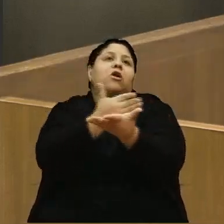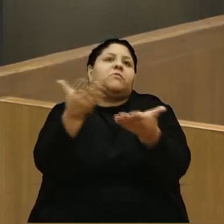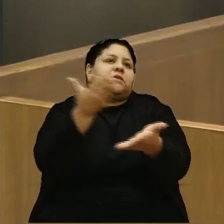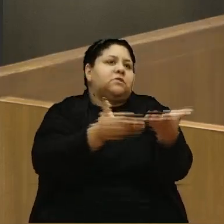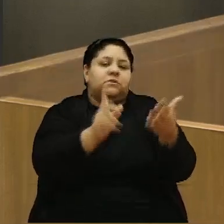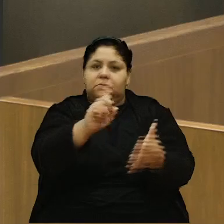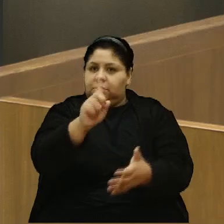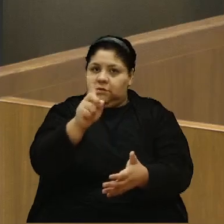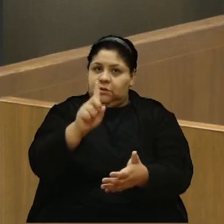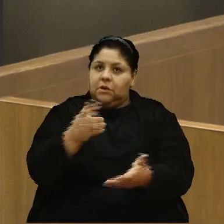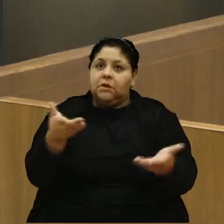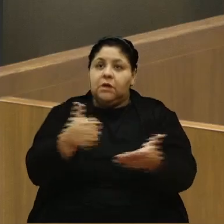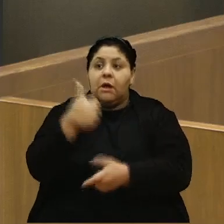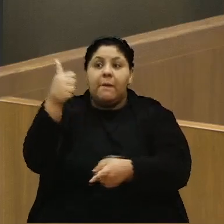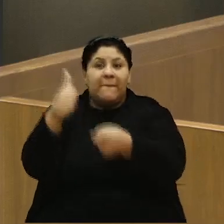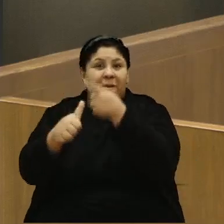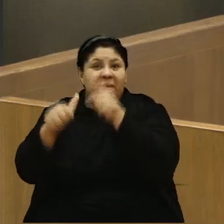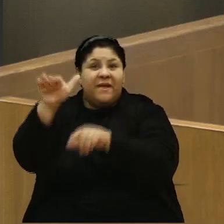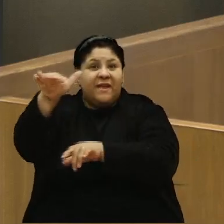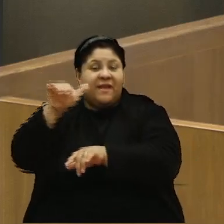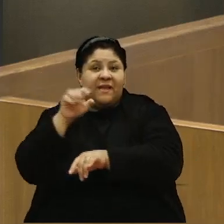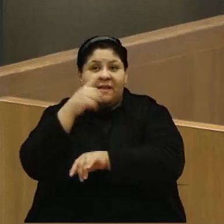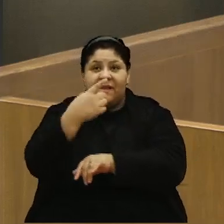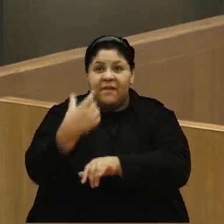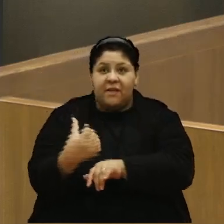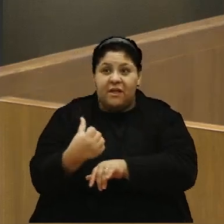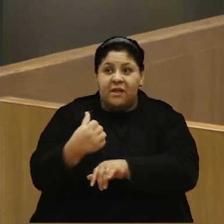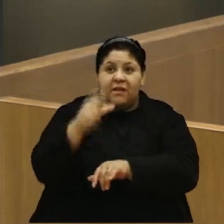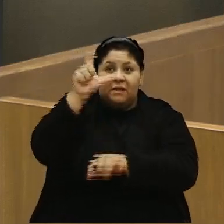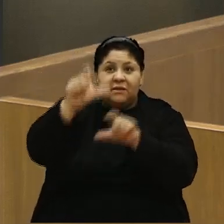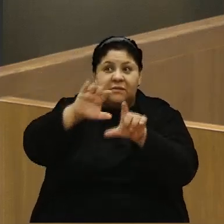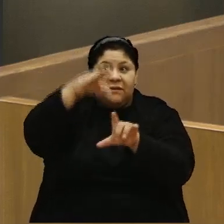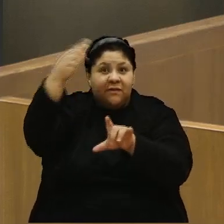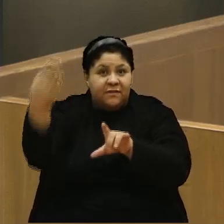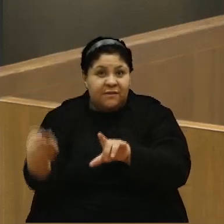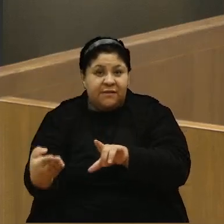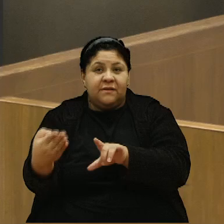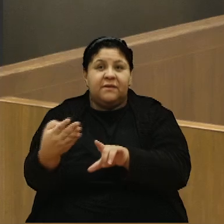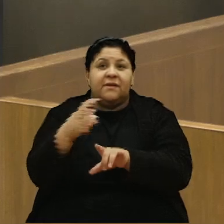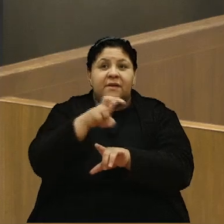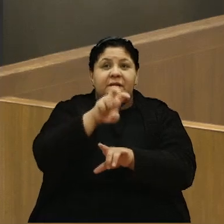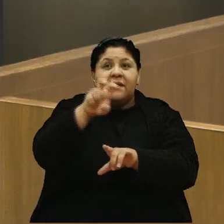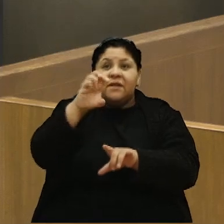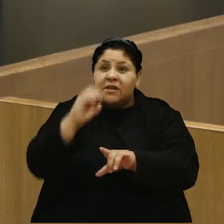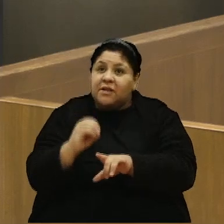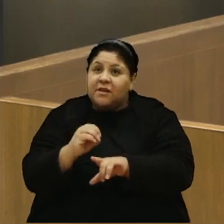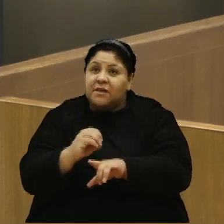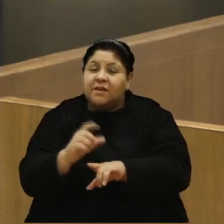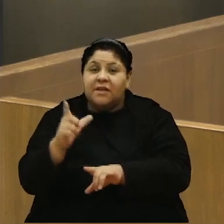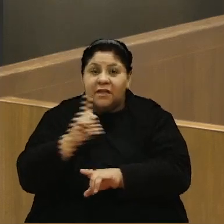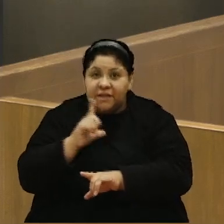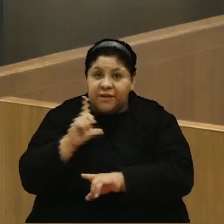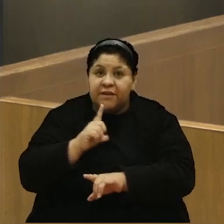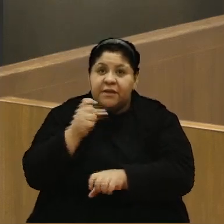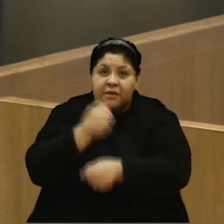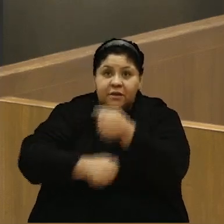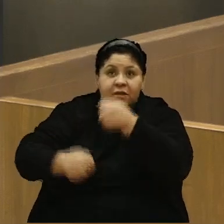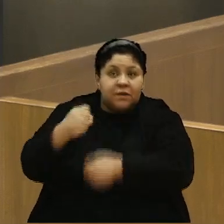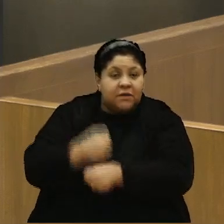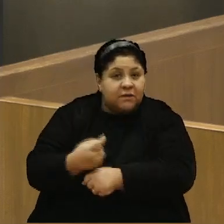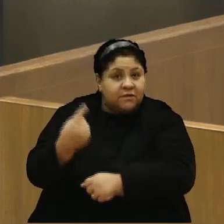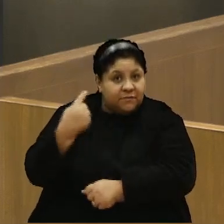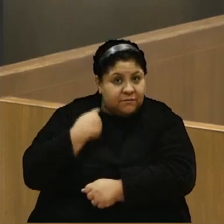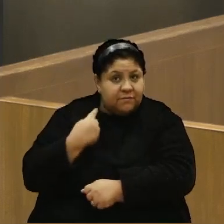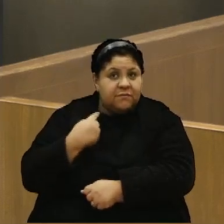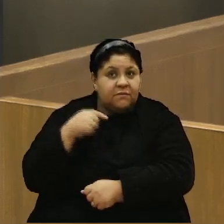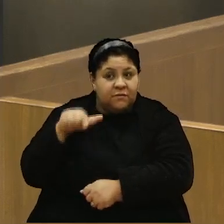atendimento. Não, estamos fazendo a primeira chamada, 16 dos estrangeiros, de um atendimento de 550 que a gente tinha o ano passado, que